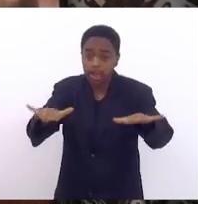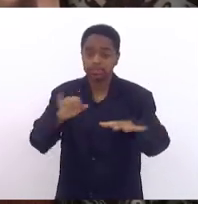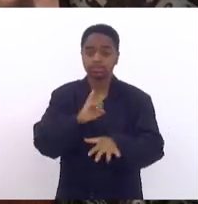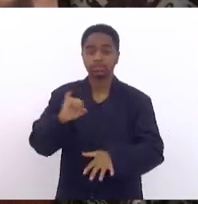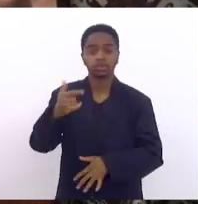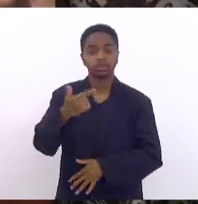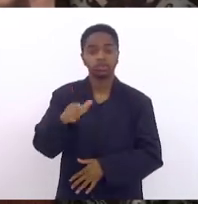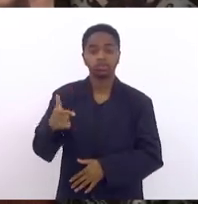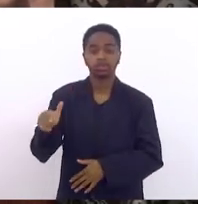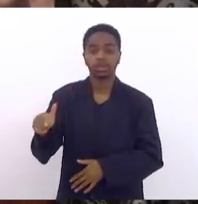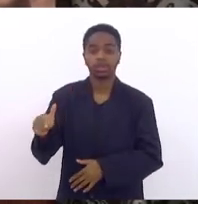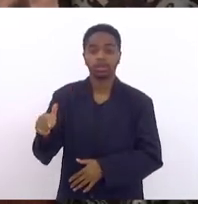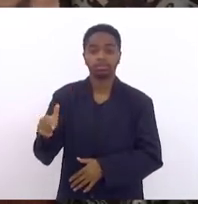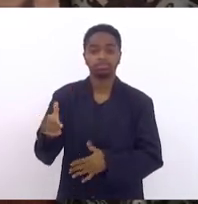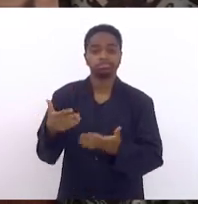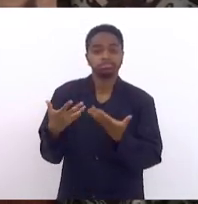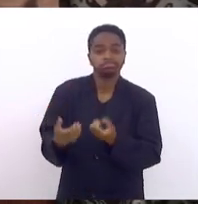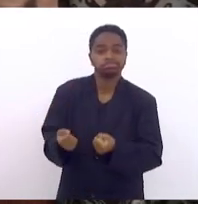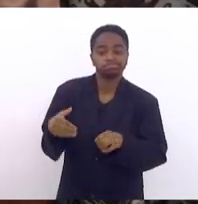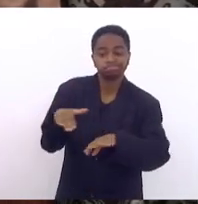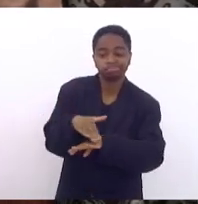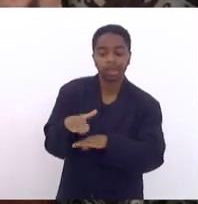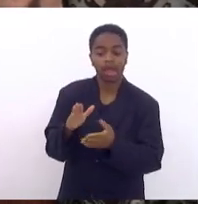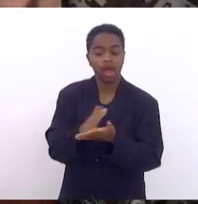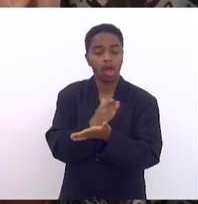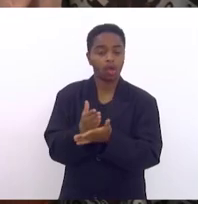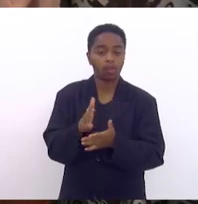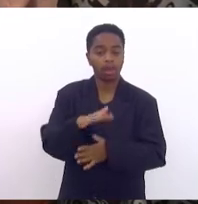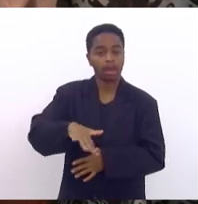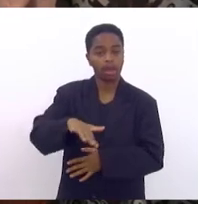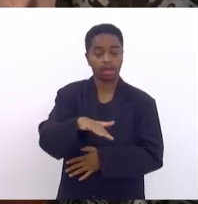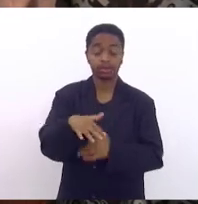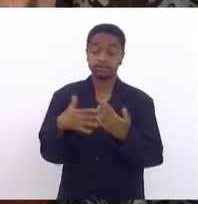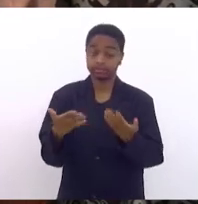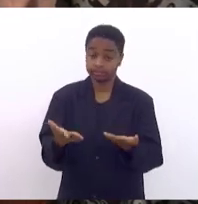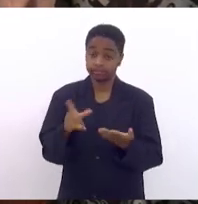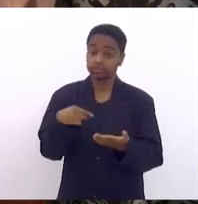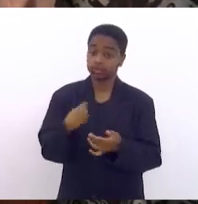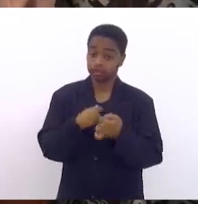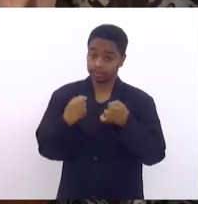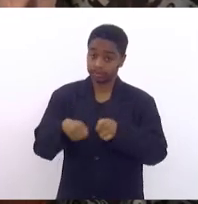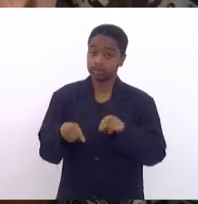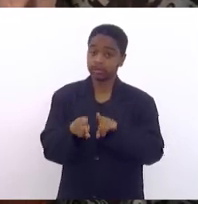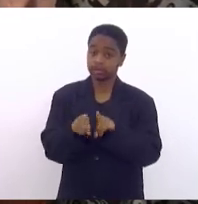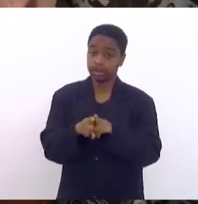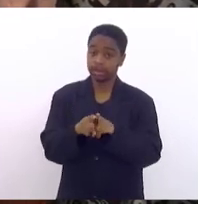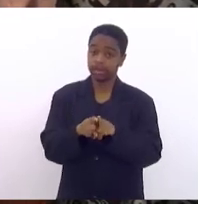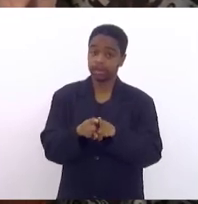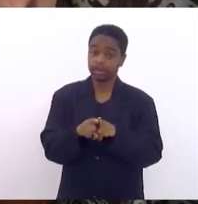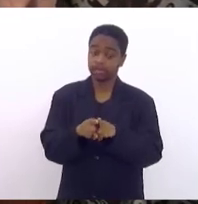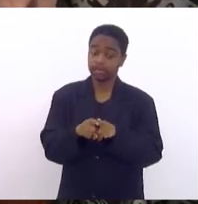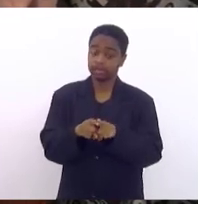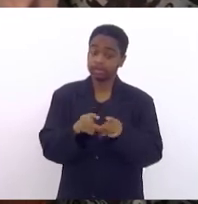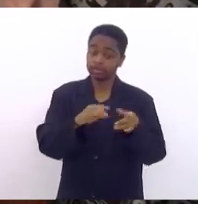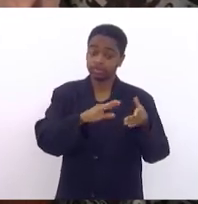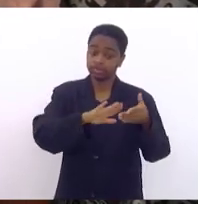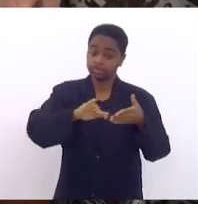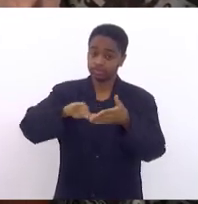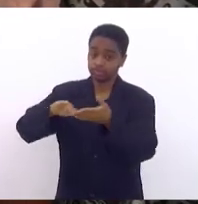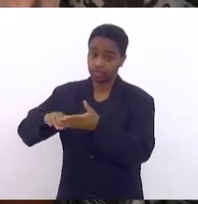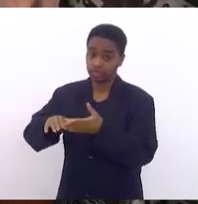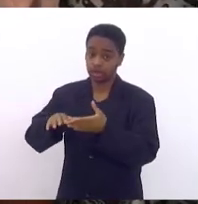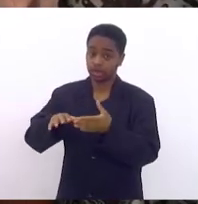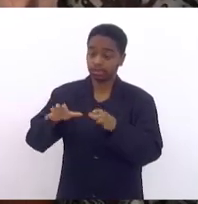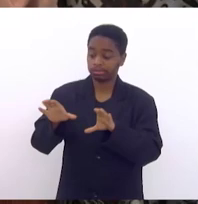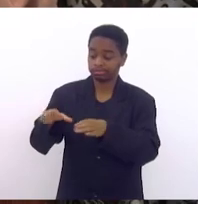conivência de setores. Então, a gente tem que também trabalhar na limpeza desses órgãos. Então, nós que falamos a